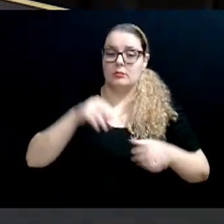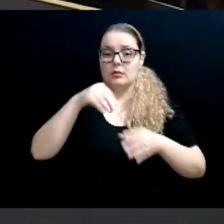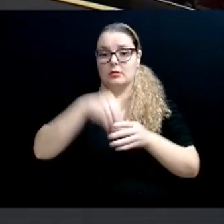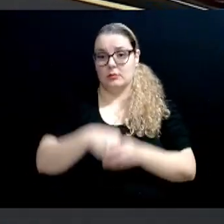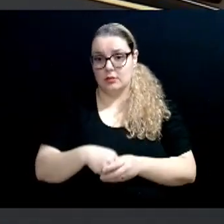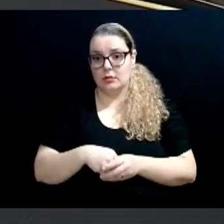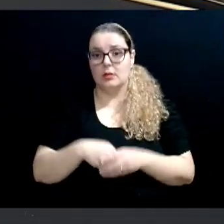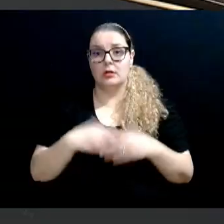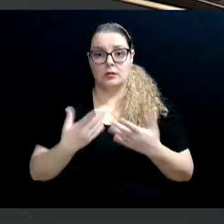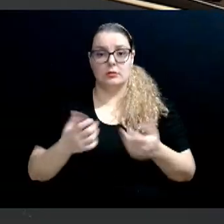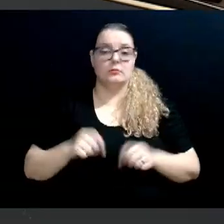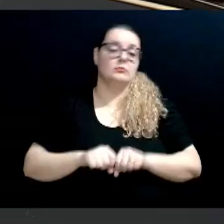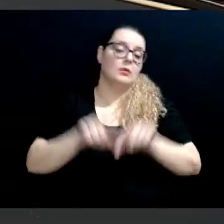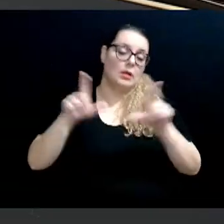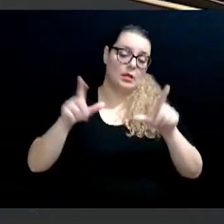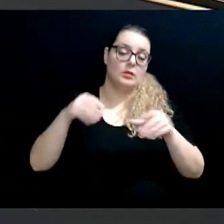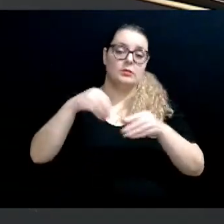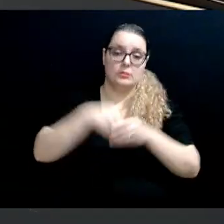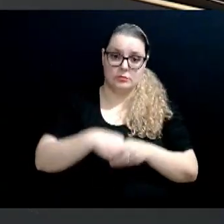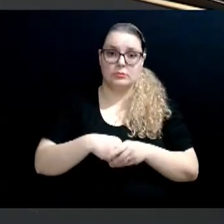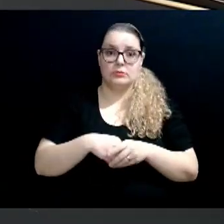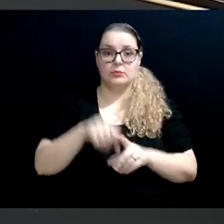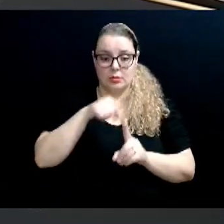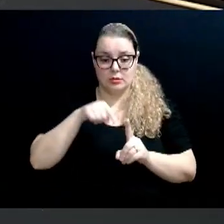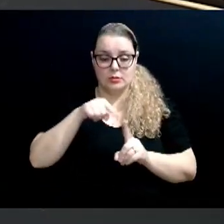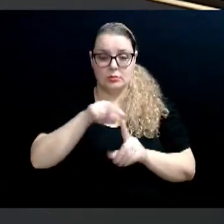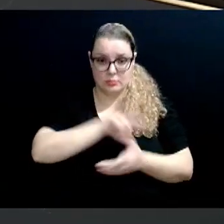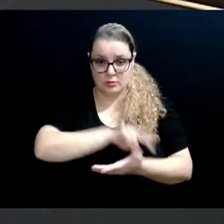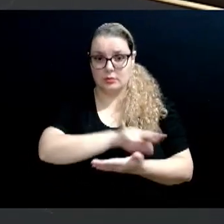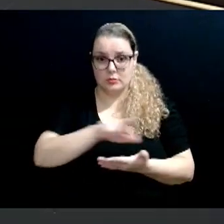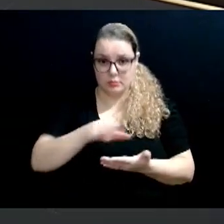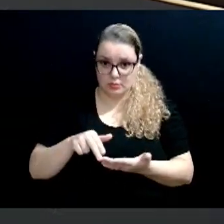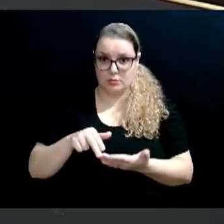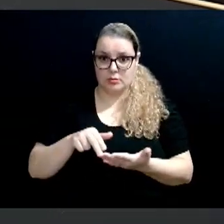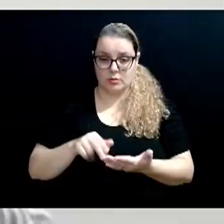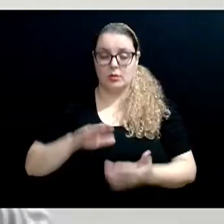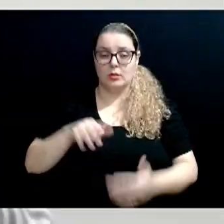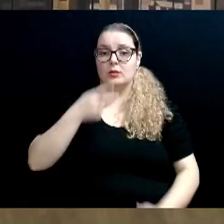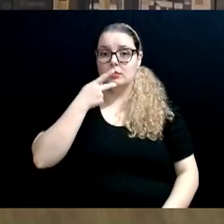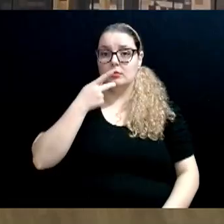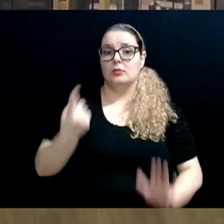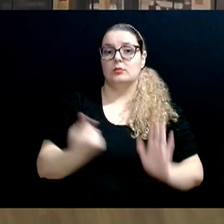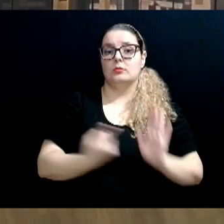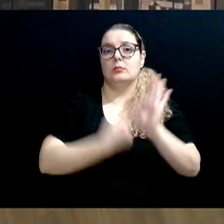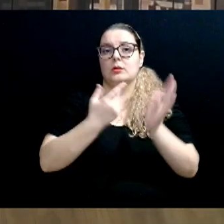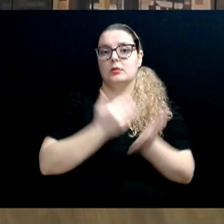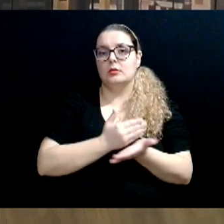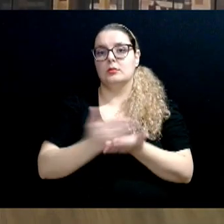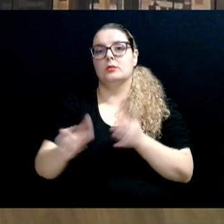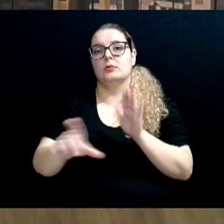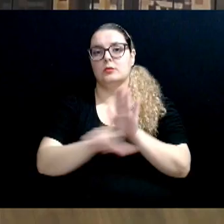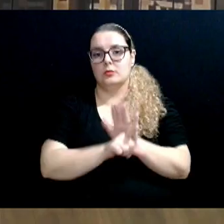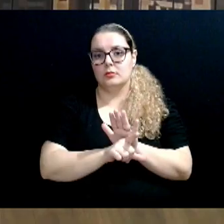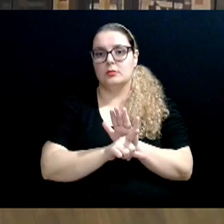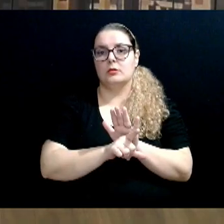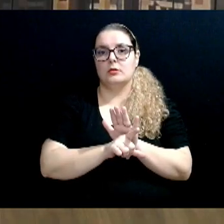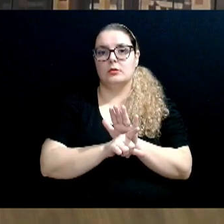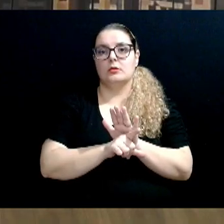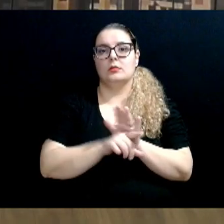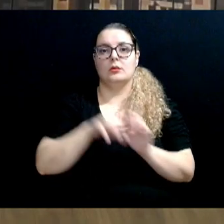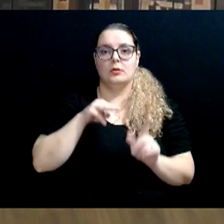disso, né, dentro desses objetivos, né, quando a gente fala do marco legal, que prevê as metas para cumprimento